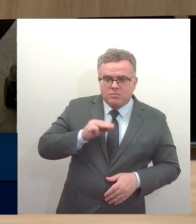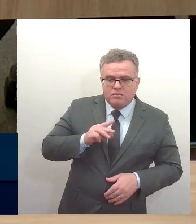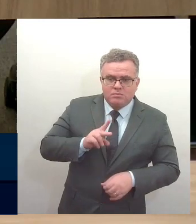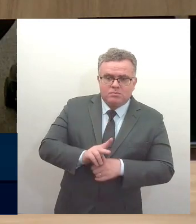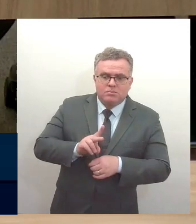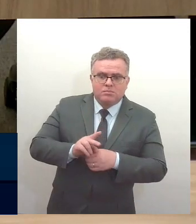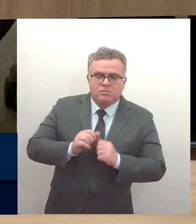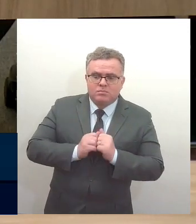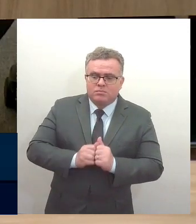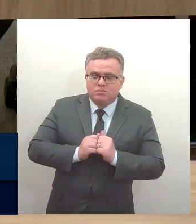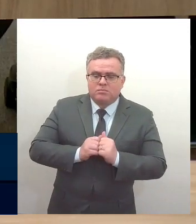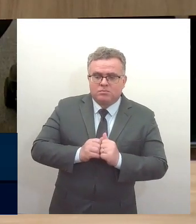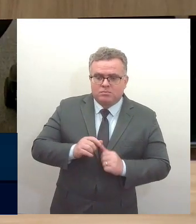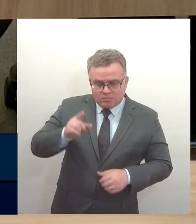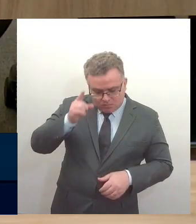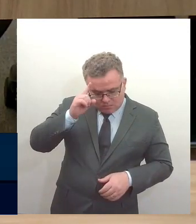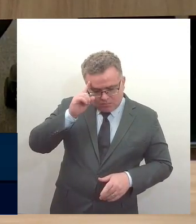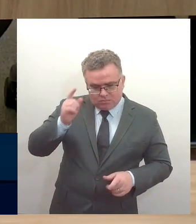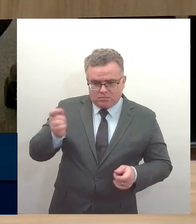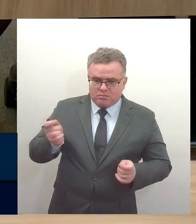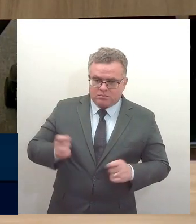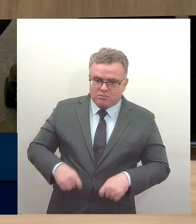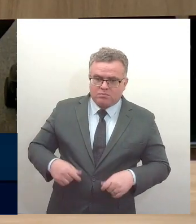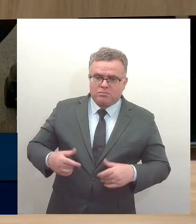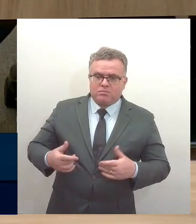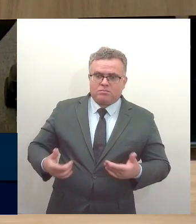eu quero deixar registrado aqui